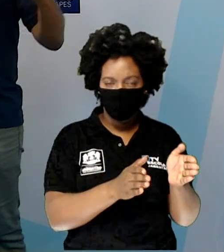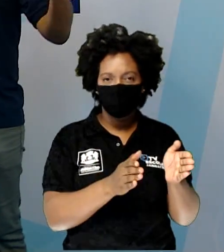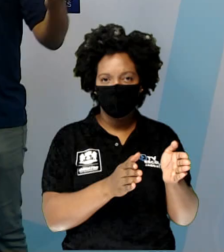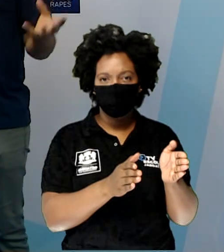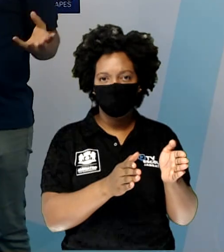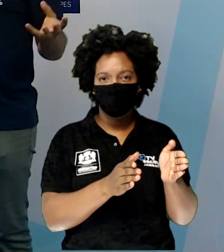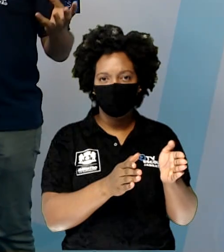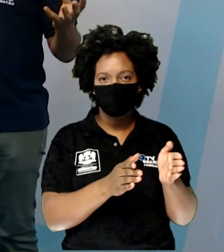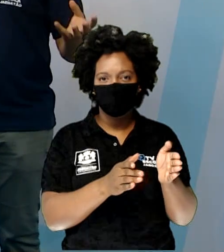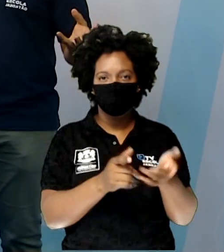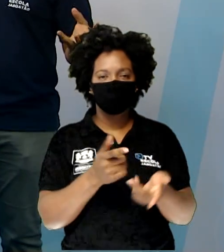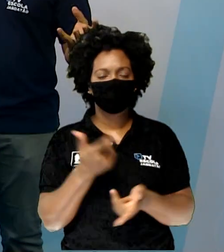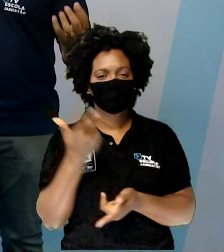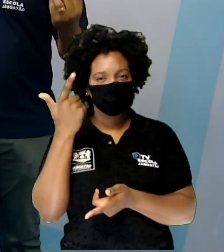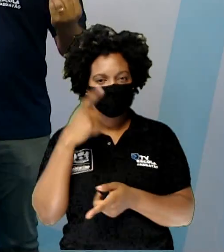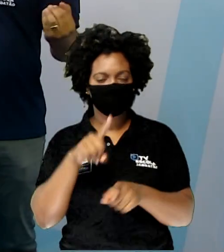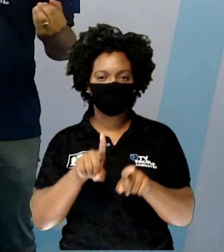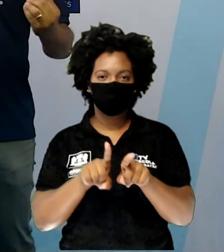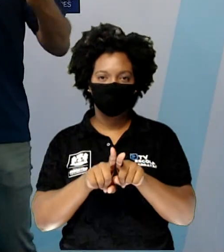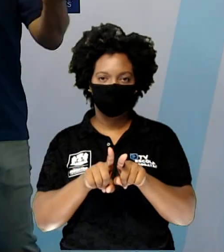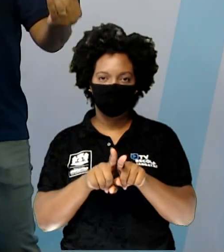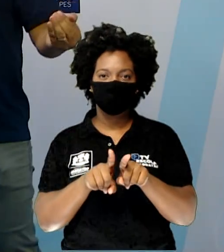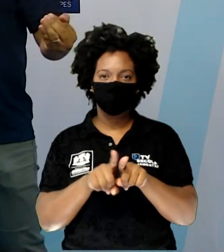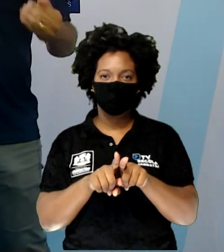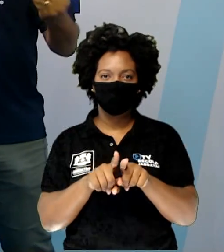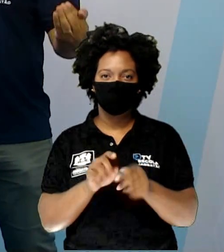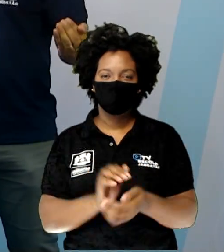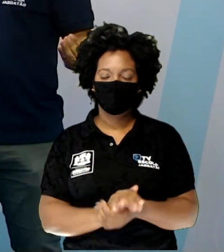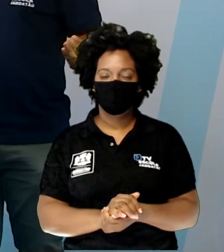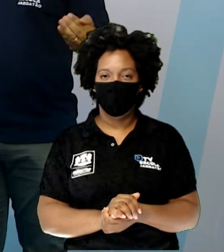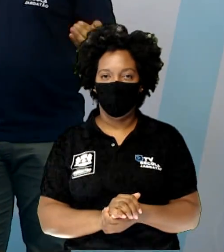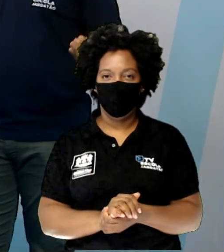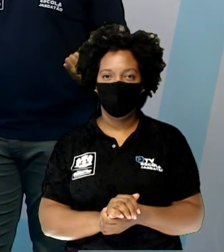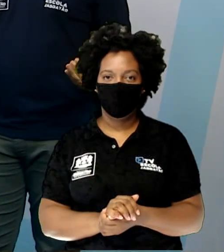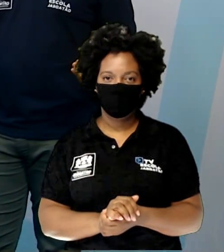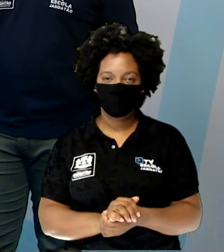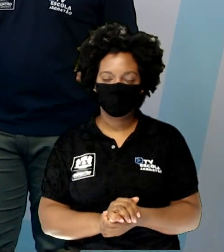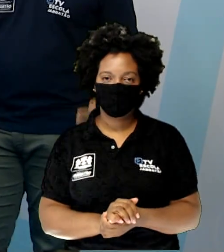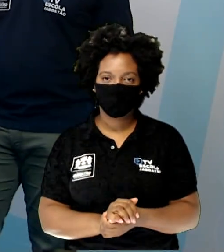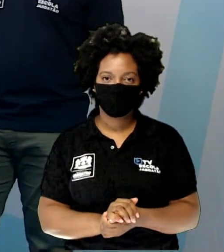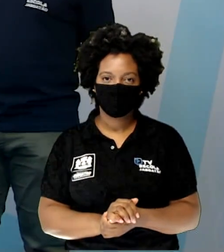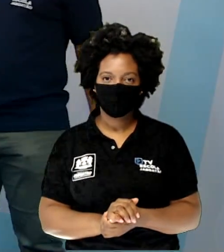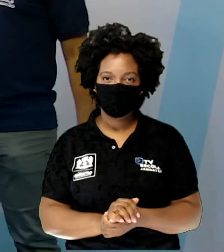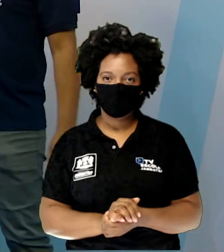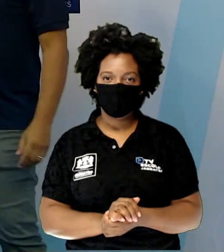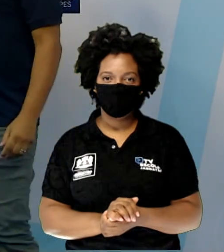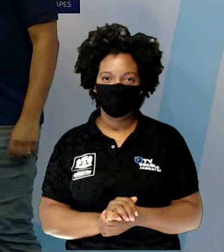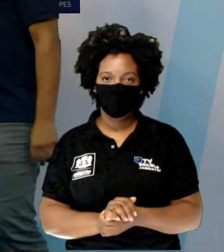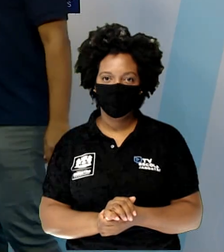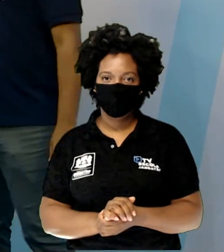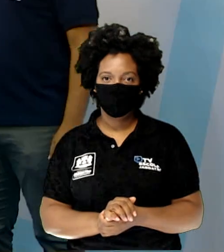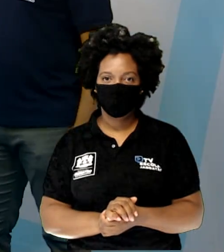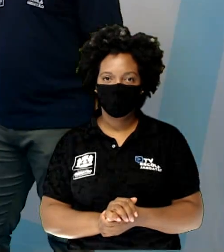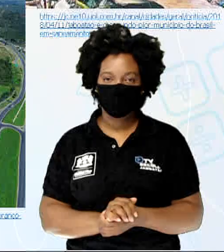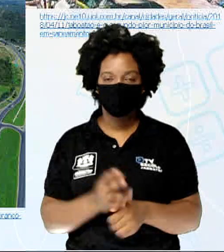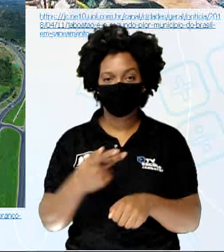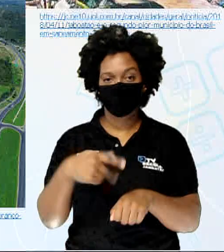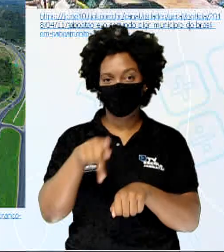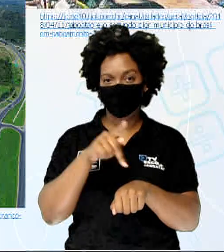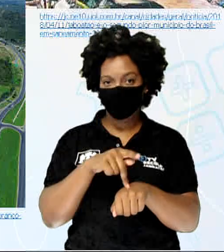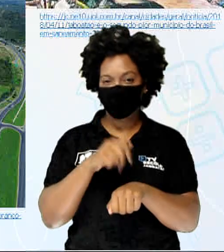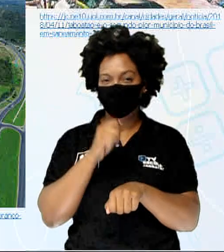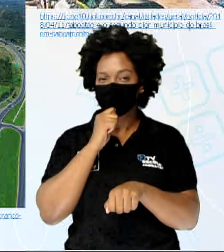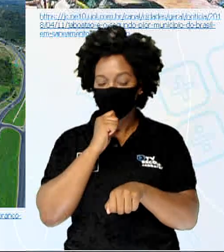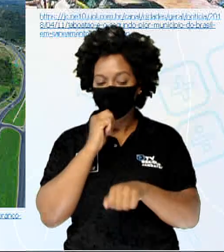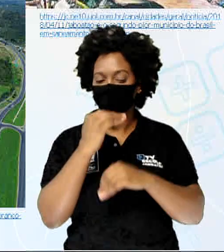em relação aos chamados países em desenvolvimento ou países subdesenvolvidos, ok? País em